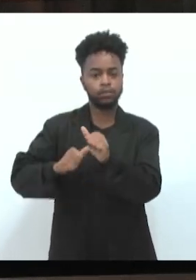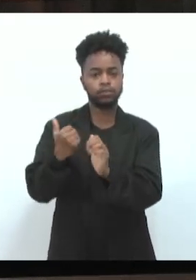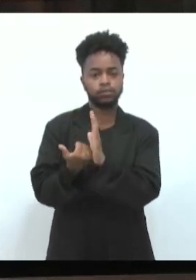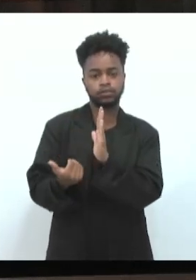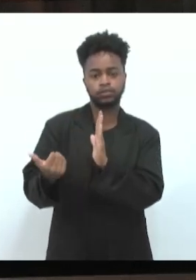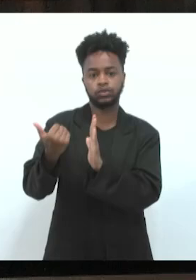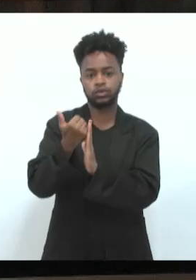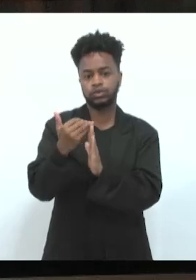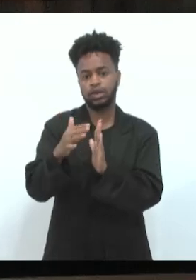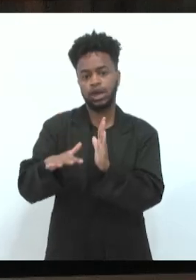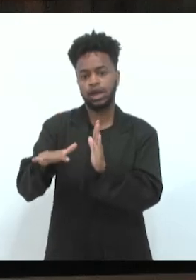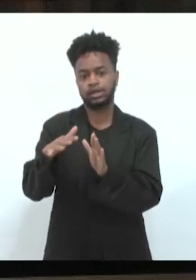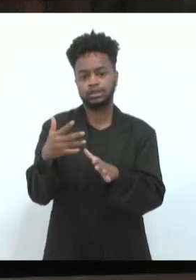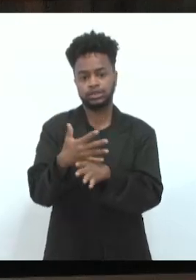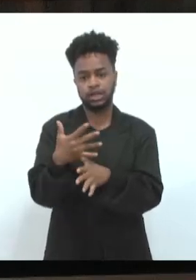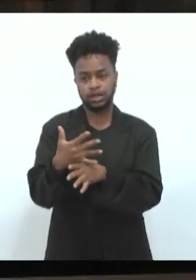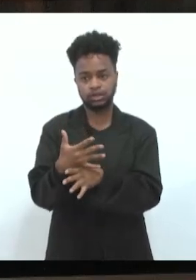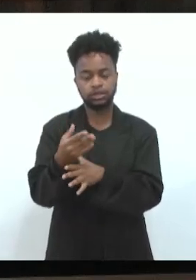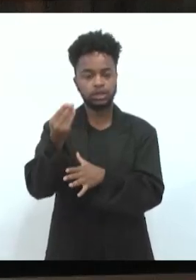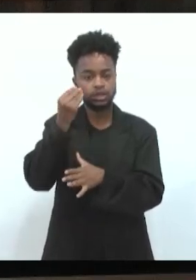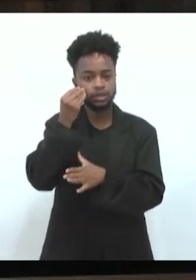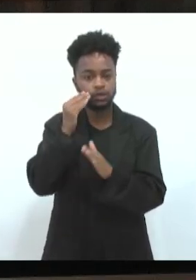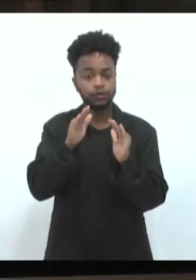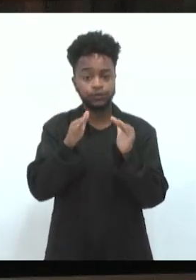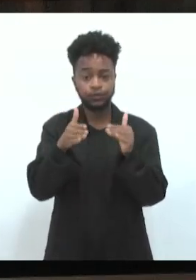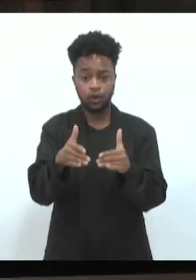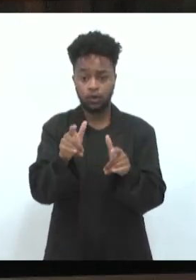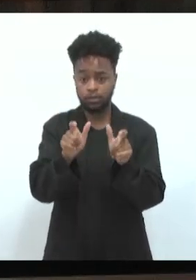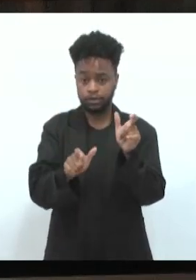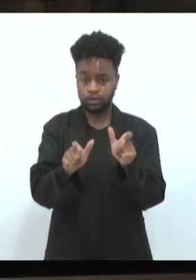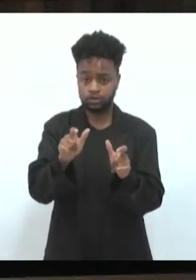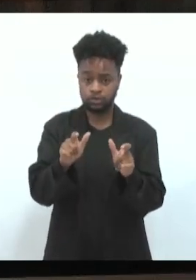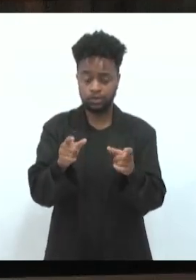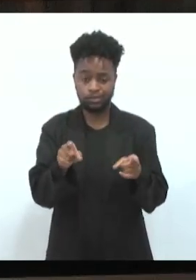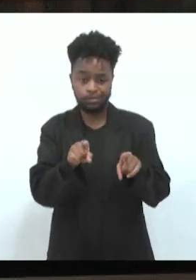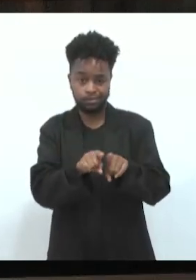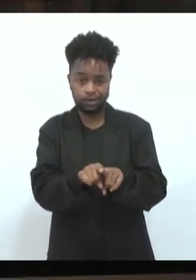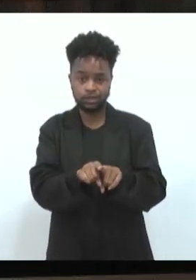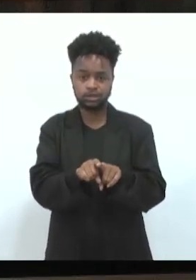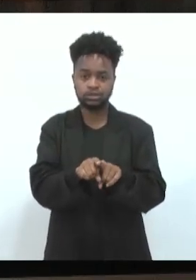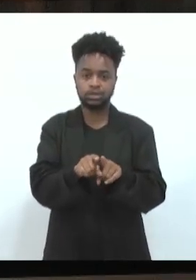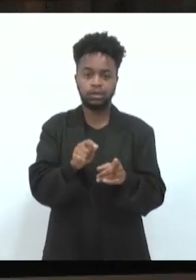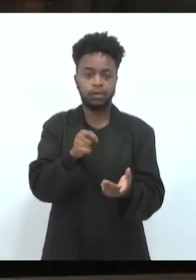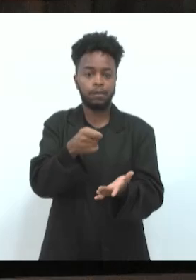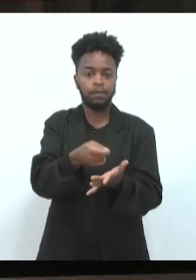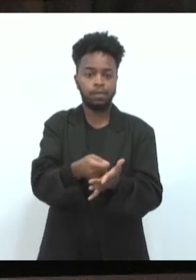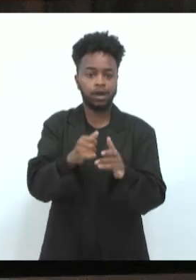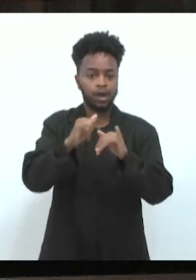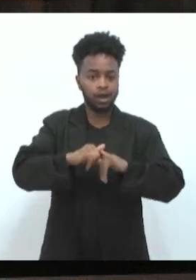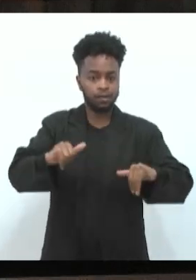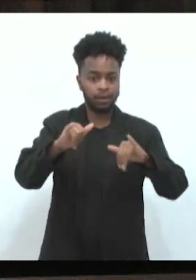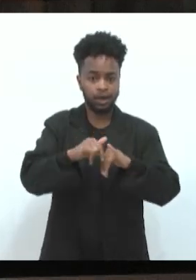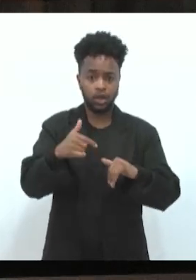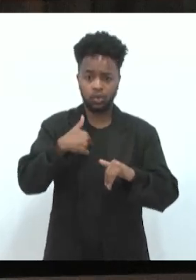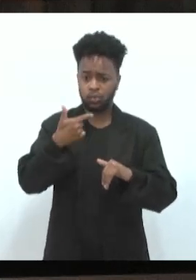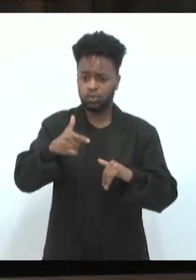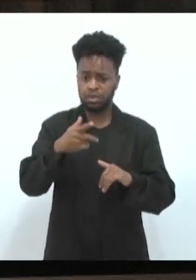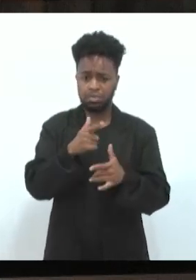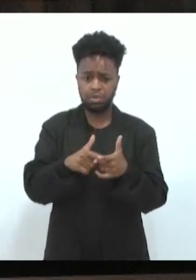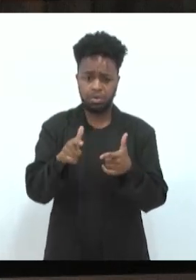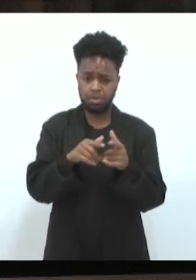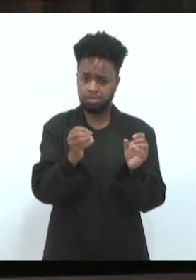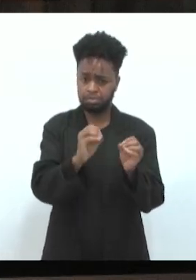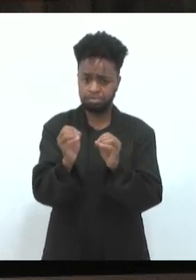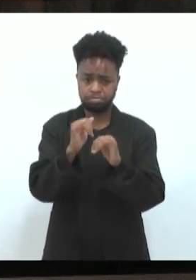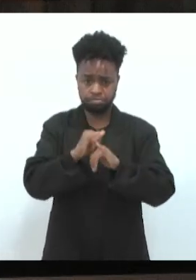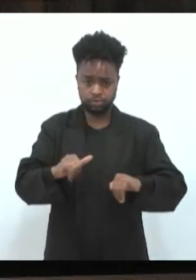no zoneamento da cidade para atender aqueles que foram parceiros de financiamento de campanha. E eu não tenho problema de falar isso, porque além